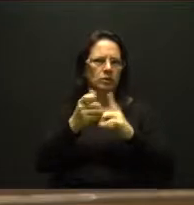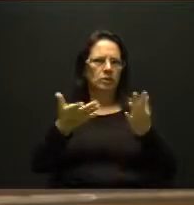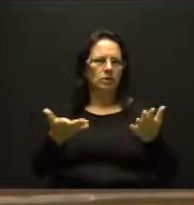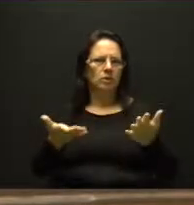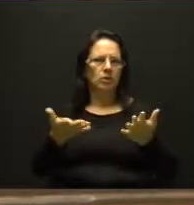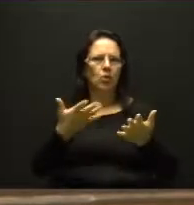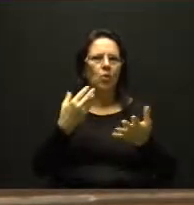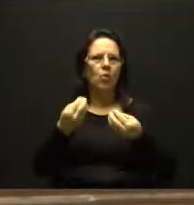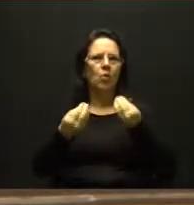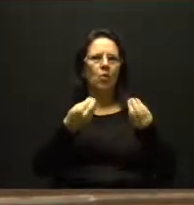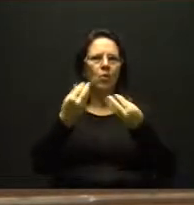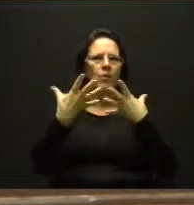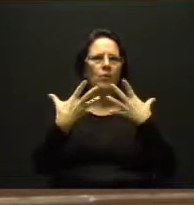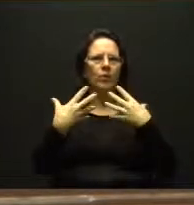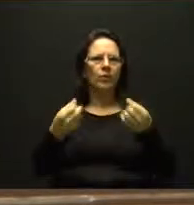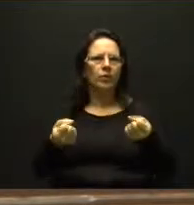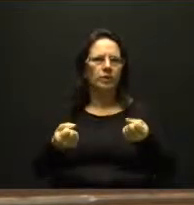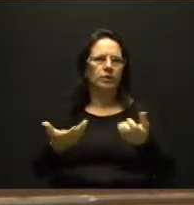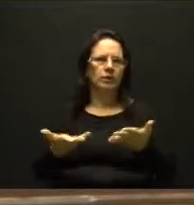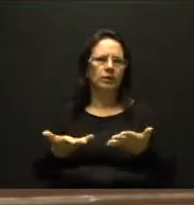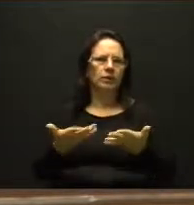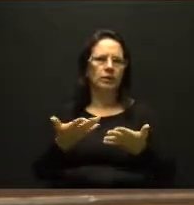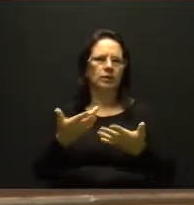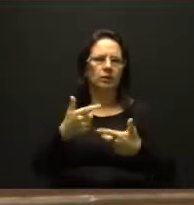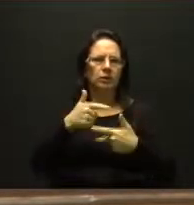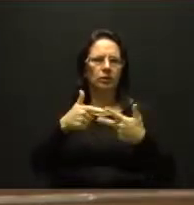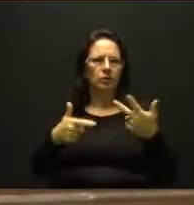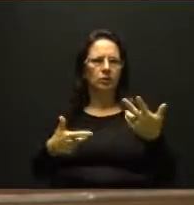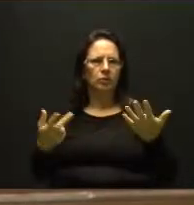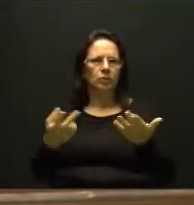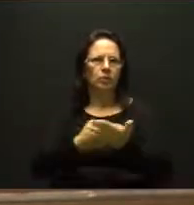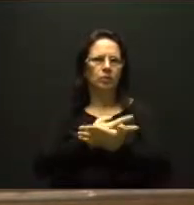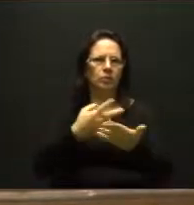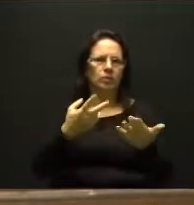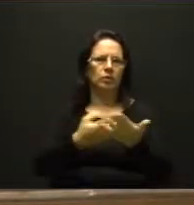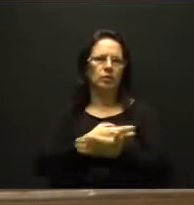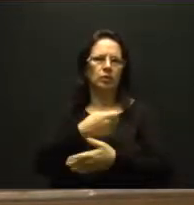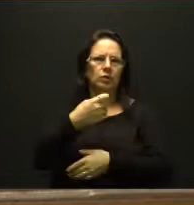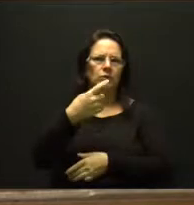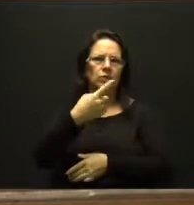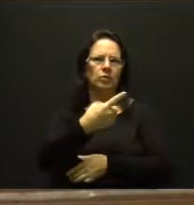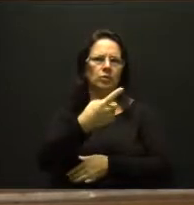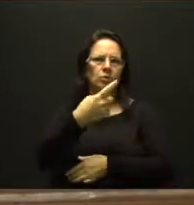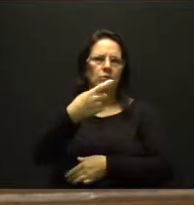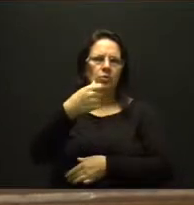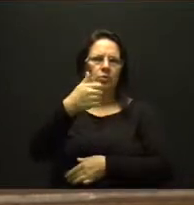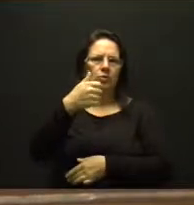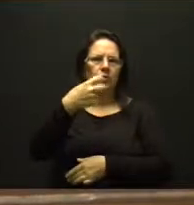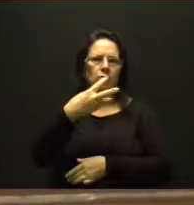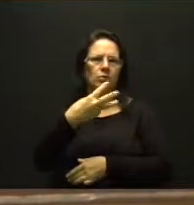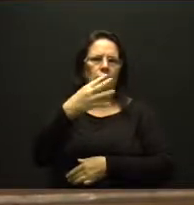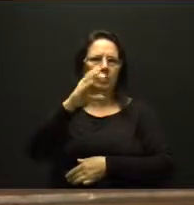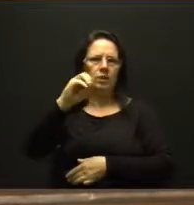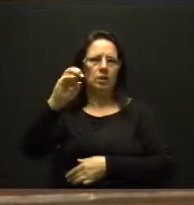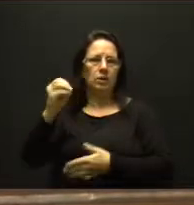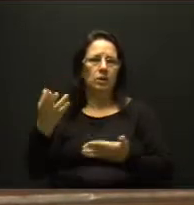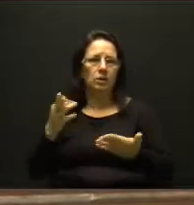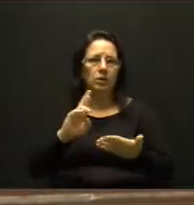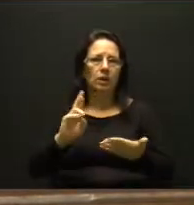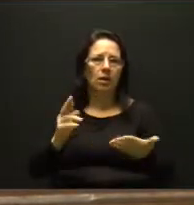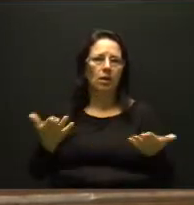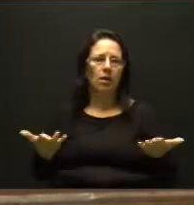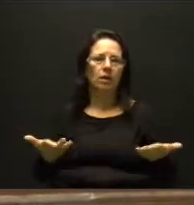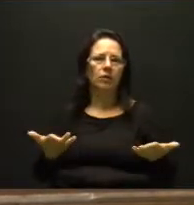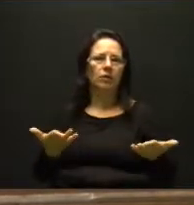admitir uma questão social encontra-se com contrapartida do município de mil e trezentos reais o desempenho que a gente tem hoje não existe essa